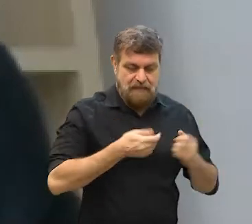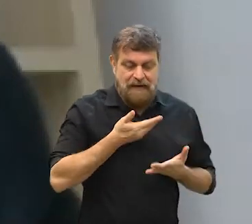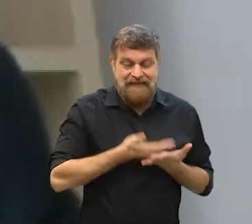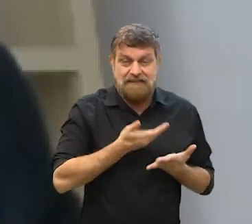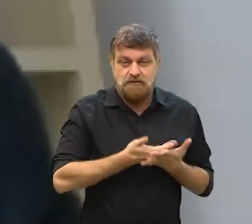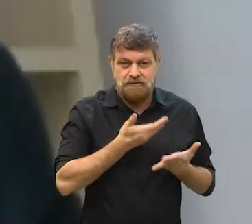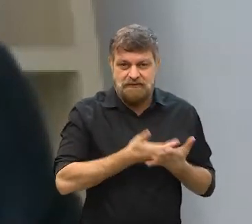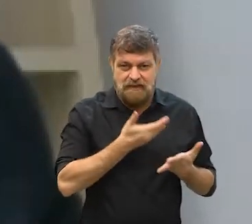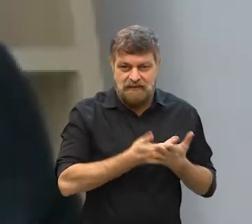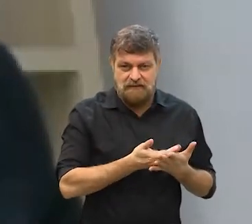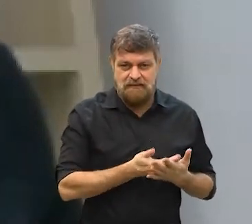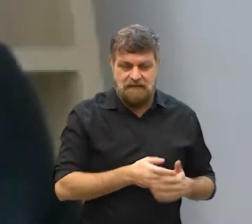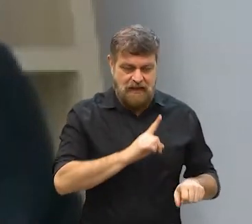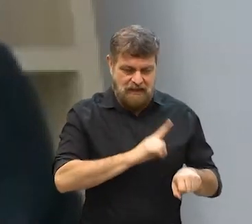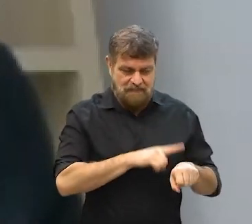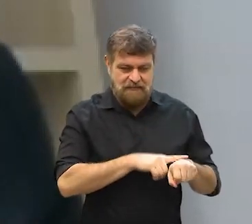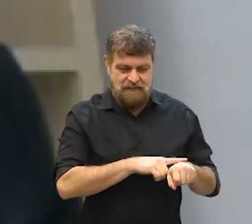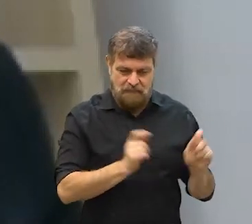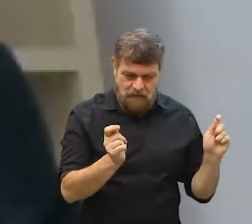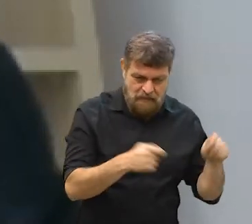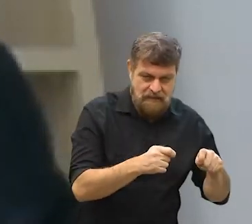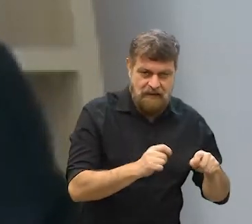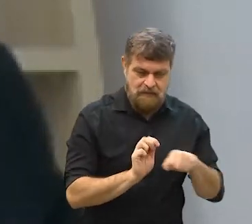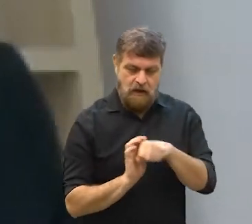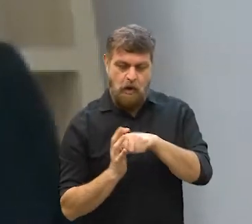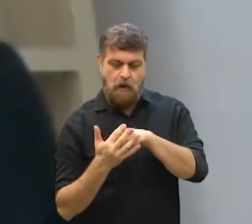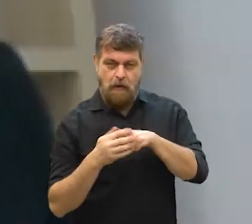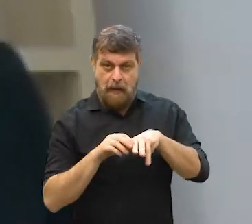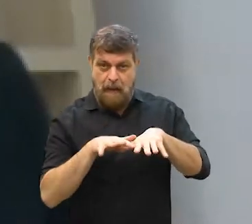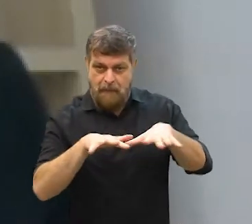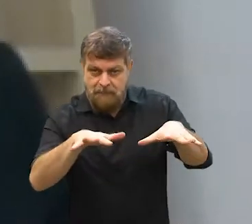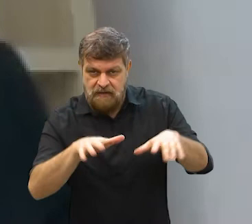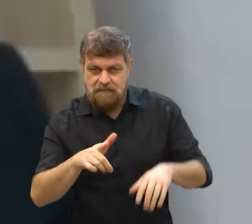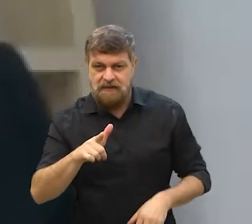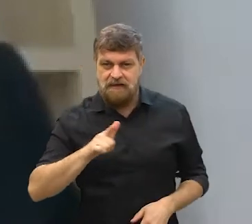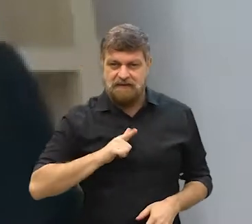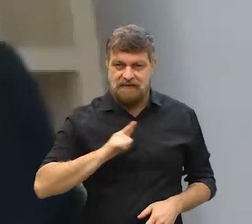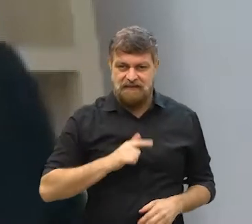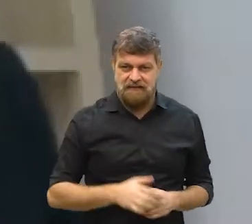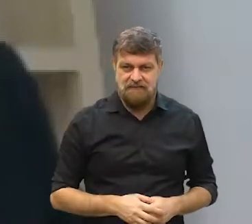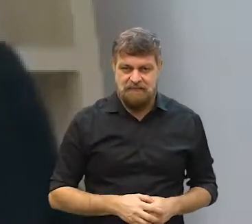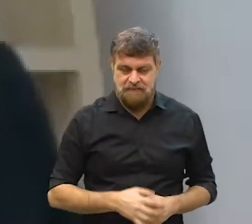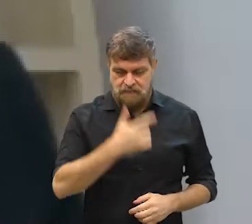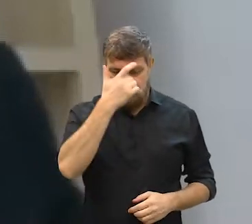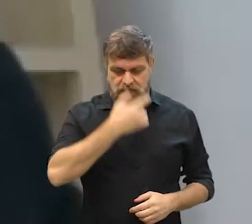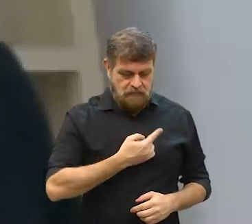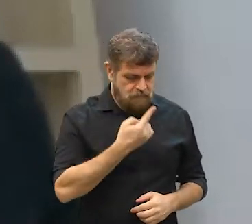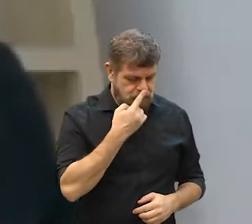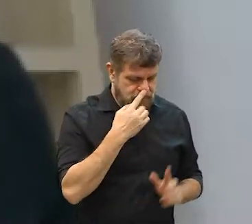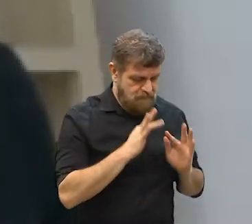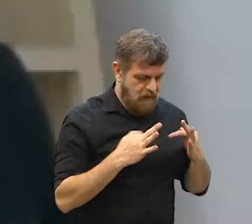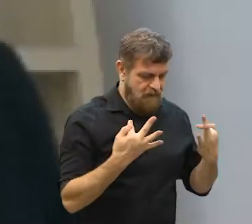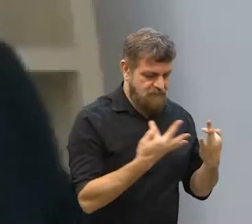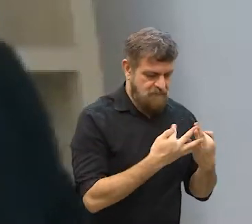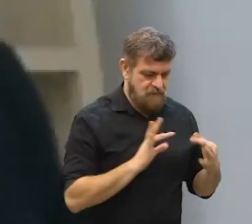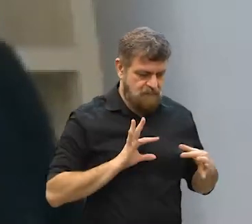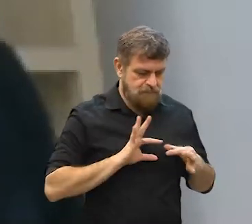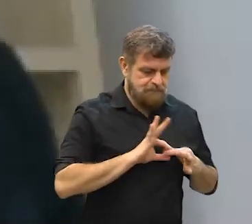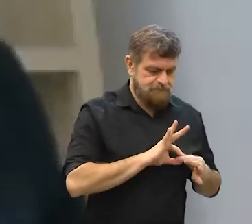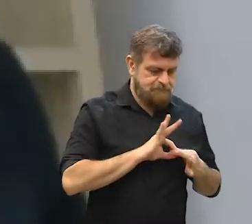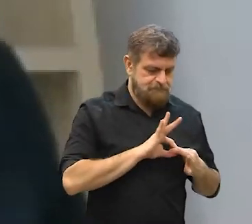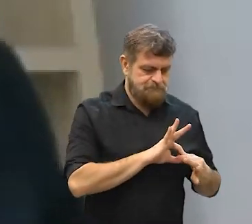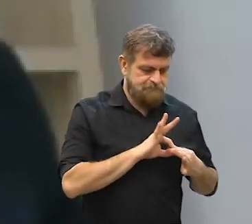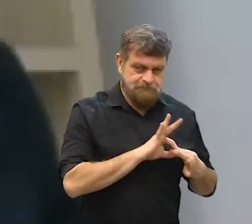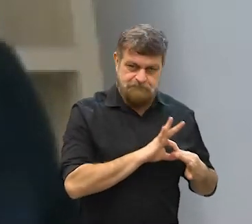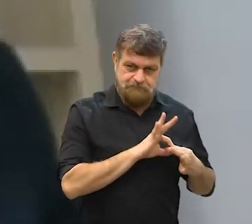né? Então, assim, a pandemia trouxe uma proximidade enorme à família,